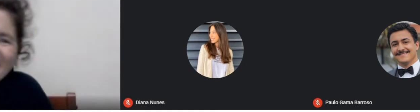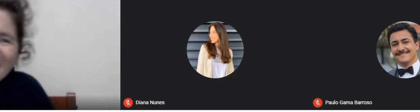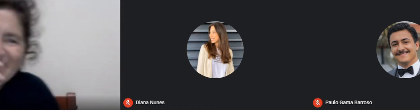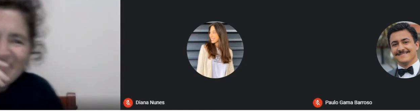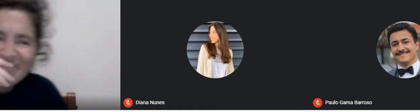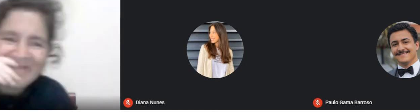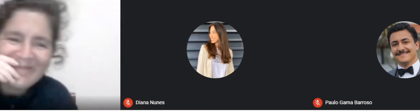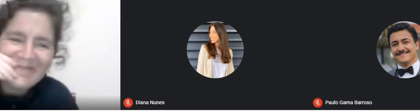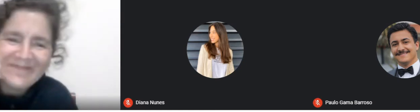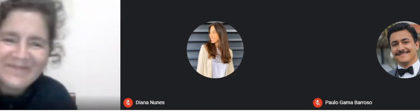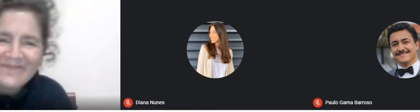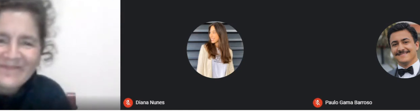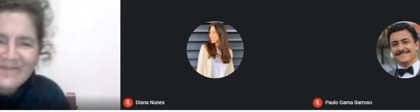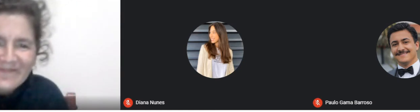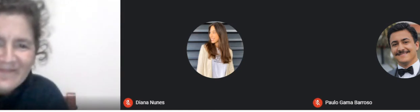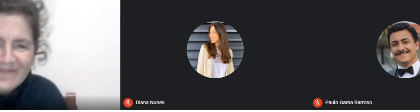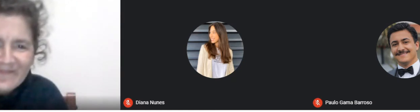nisto.